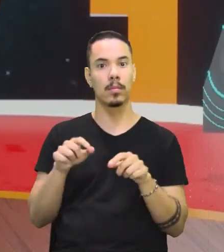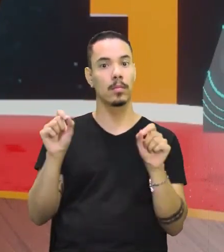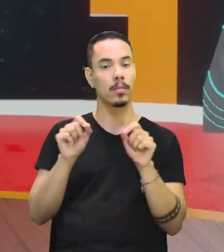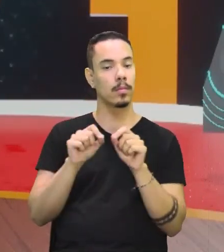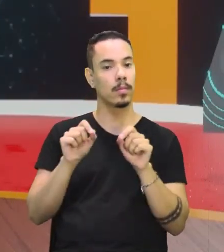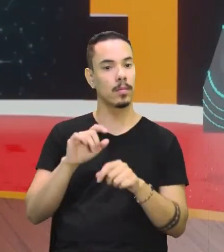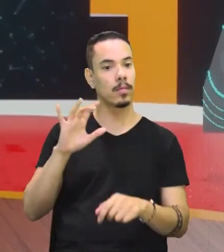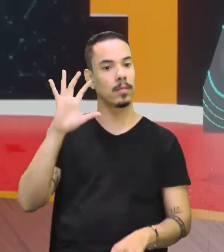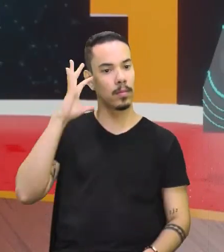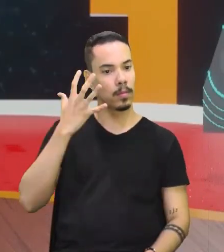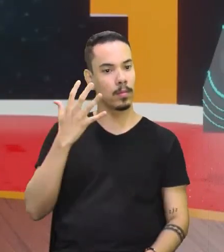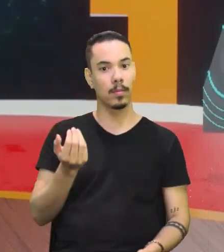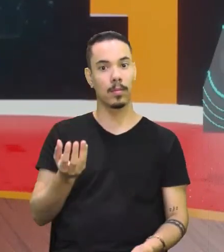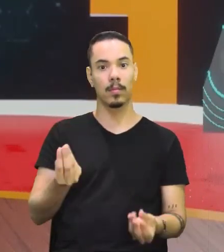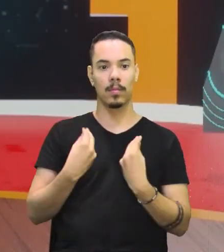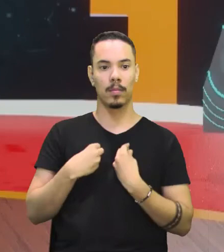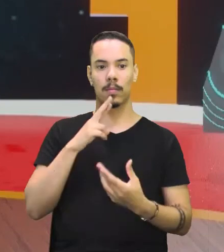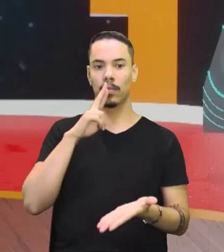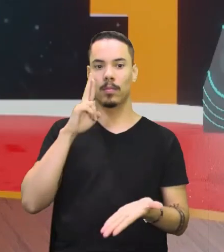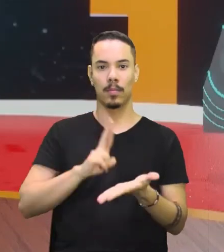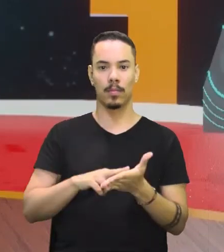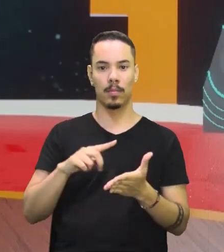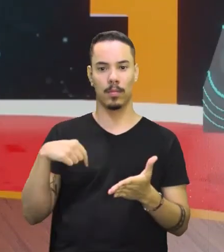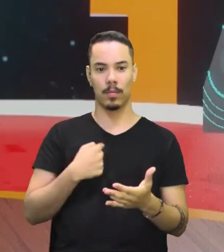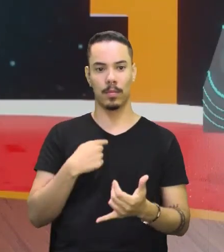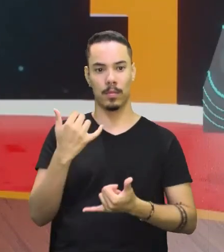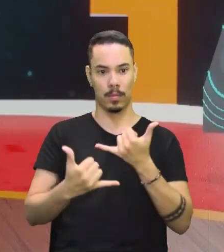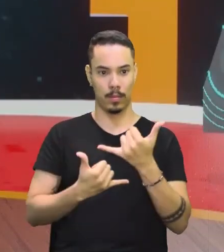resolução e dê a resposta do nosso Brincando com os